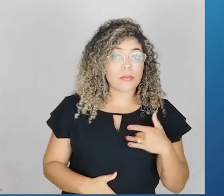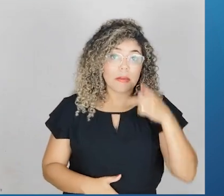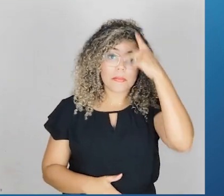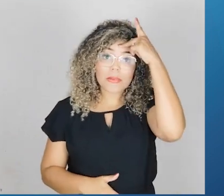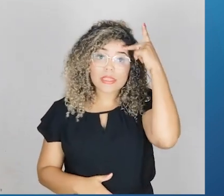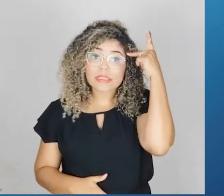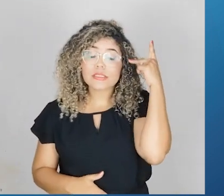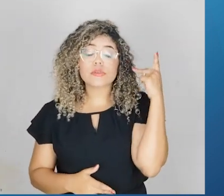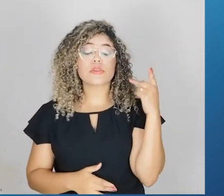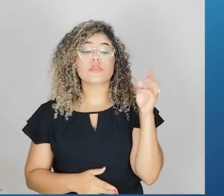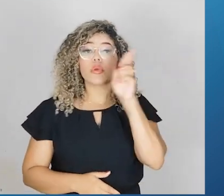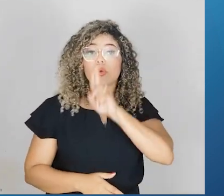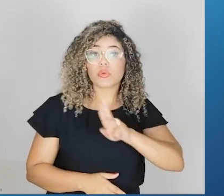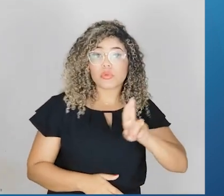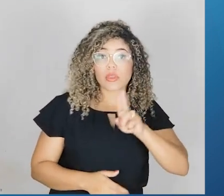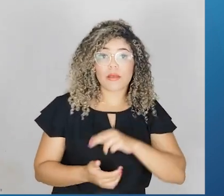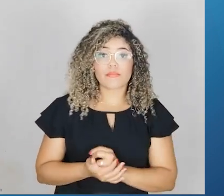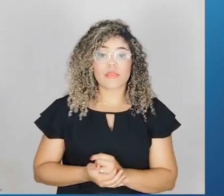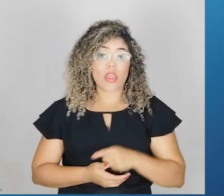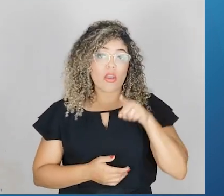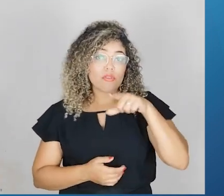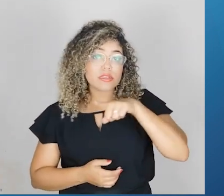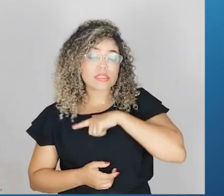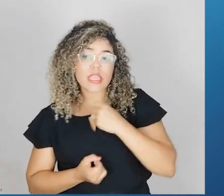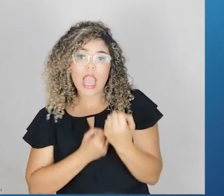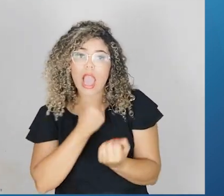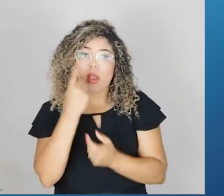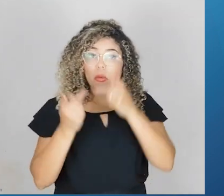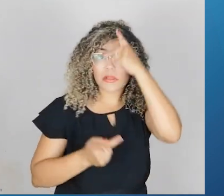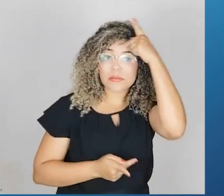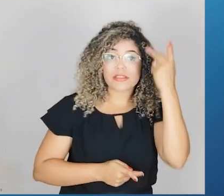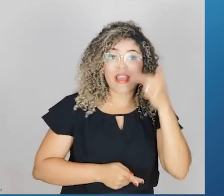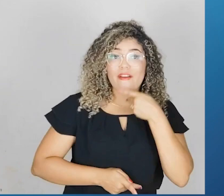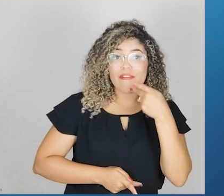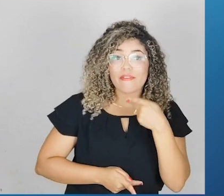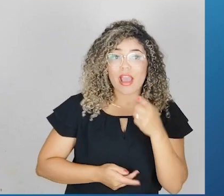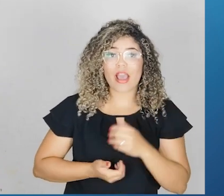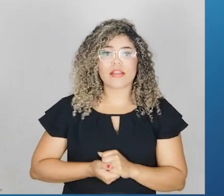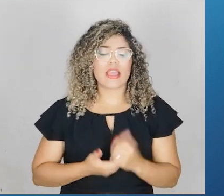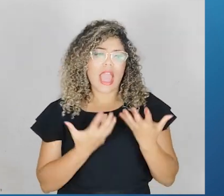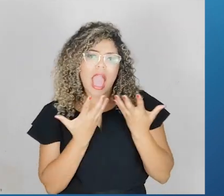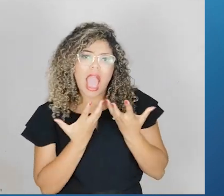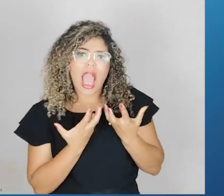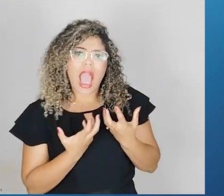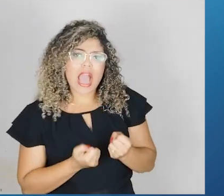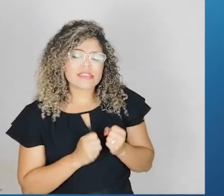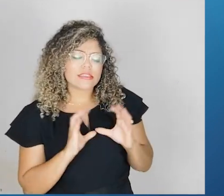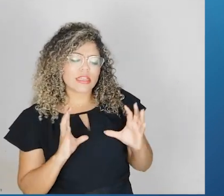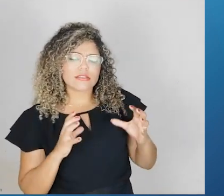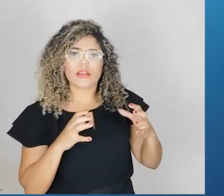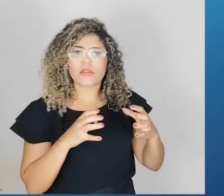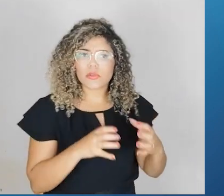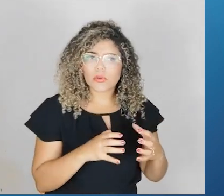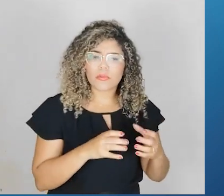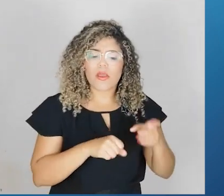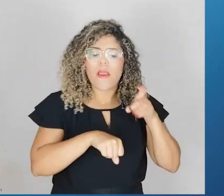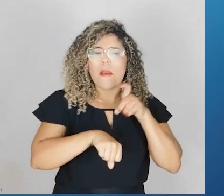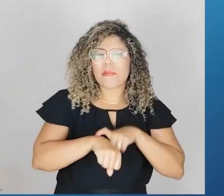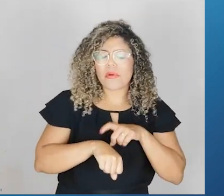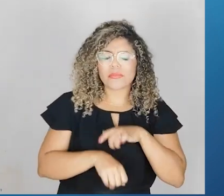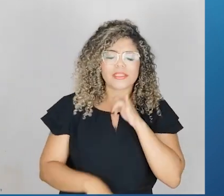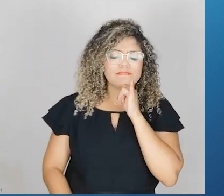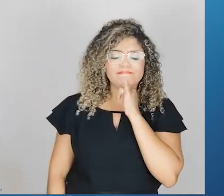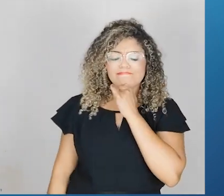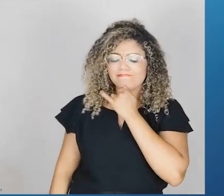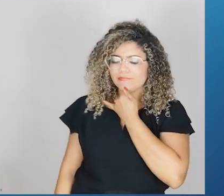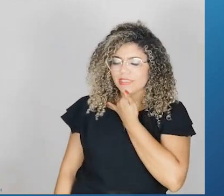nesse mundo das drogas. Então você tem alguns casos que são relatados como aceitação em determinado grupo, momento de